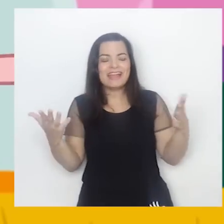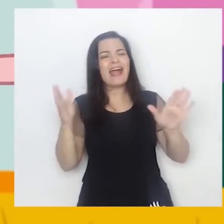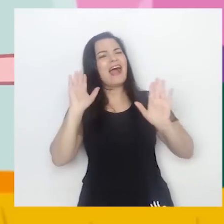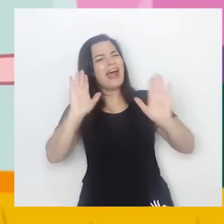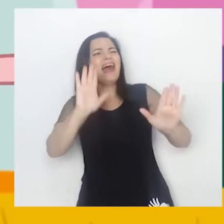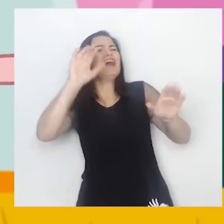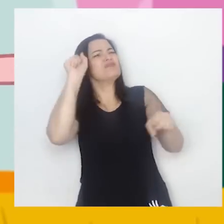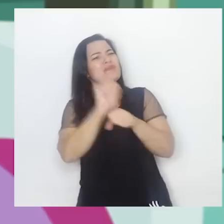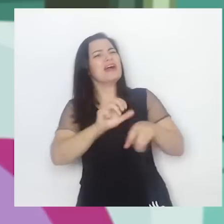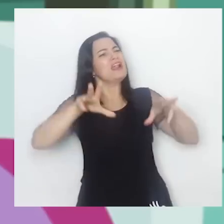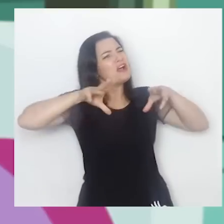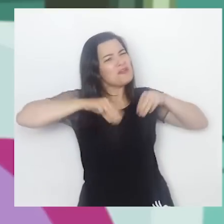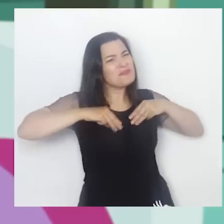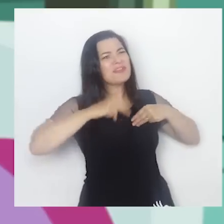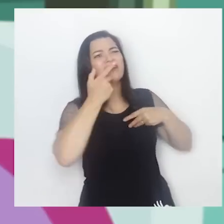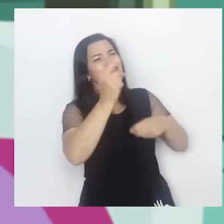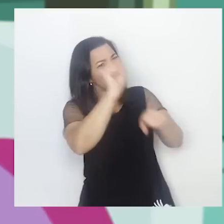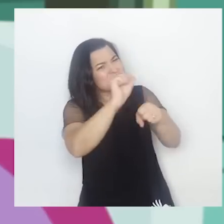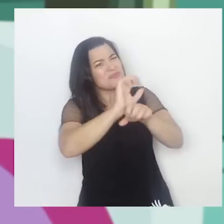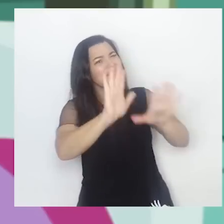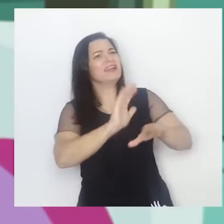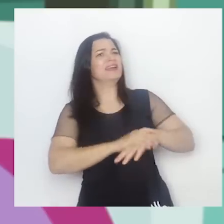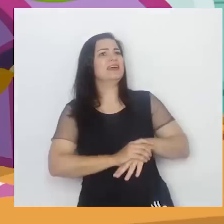Mica falar!